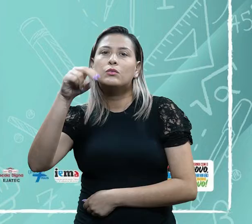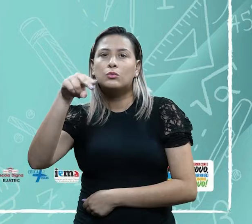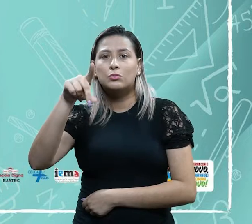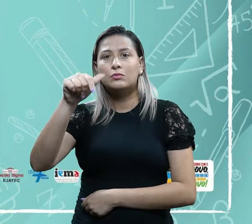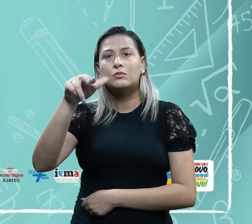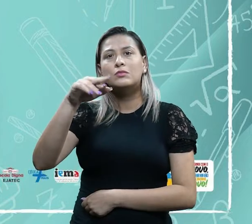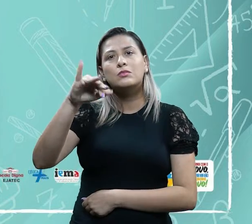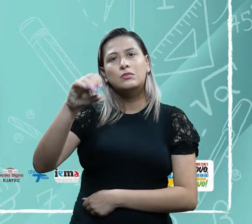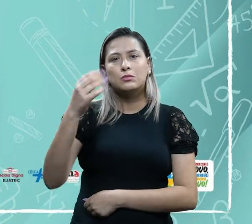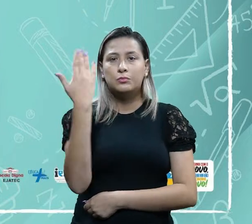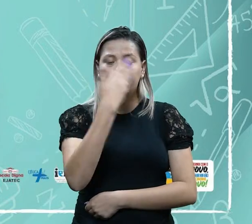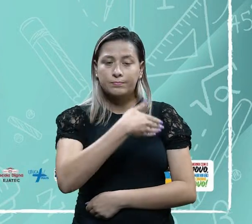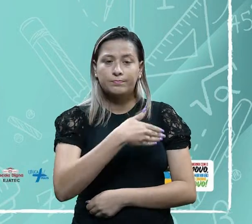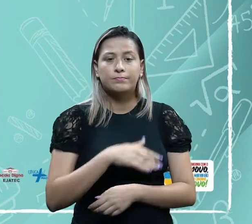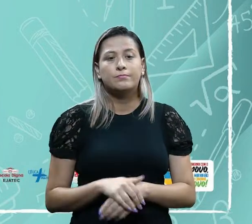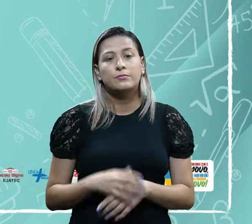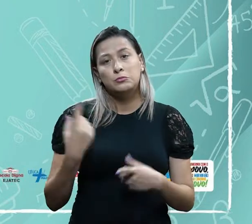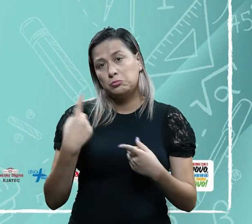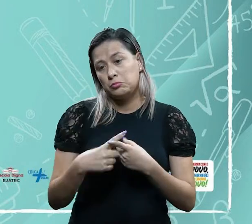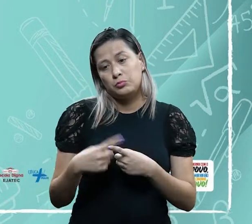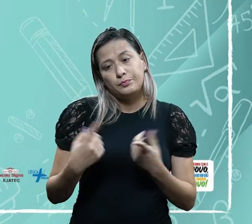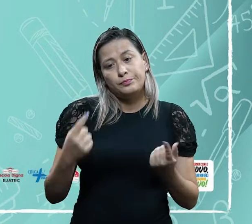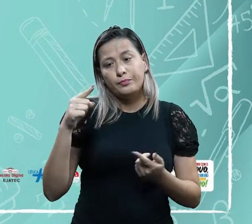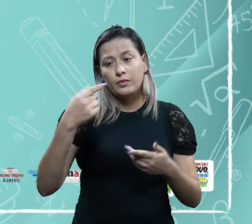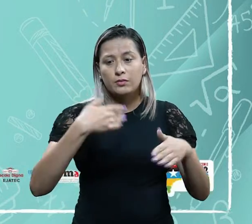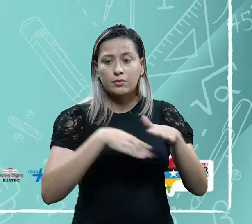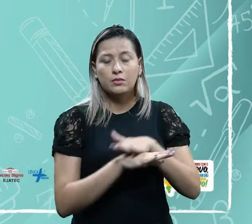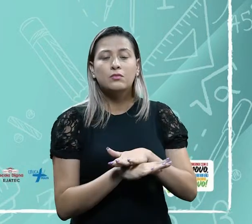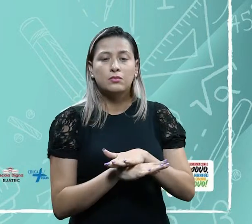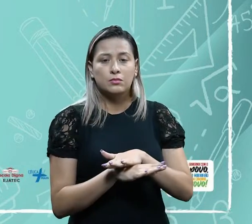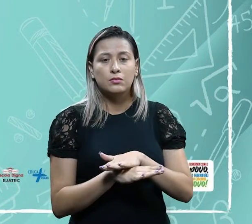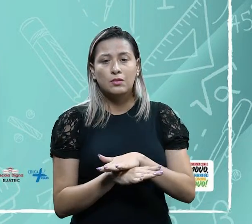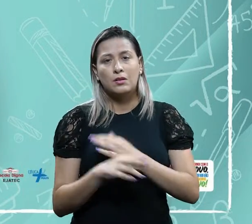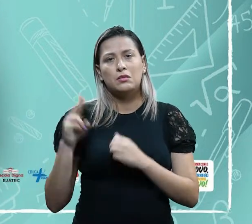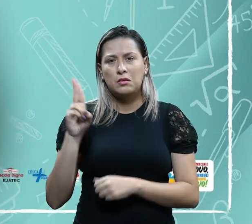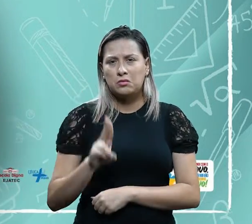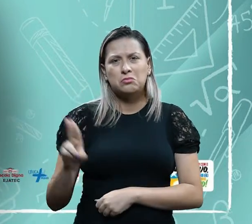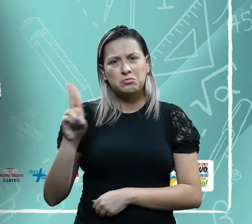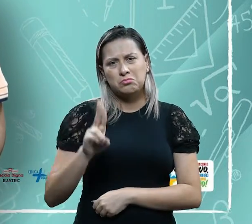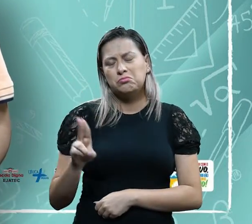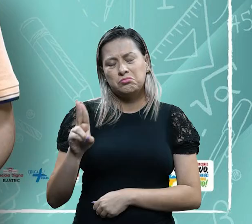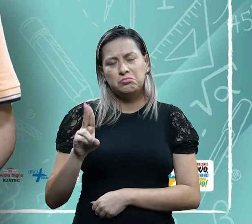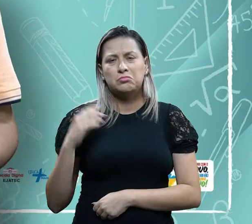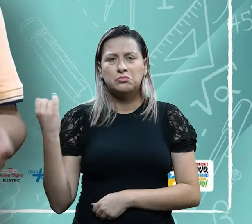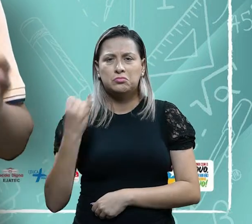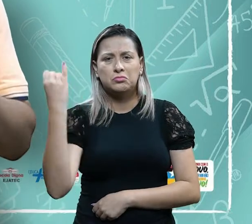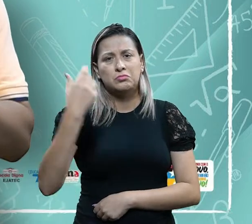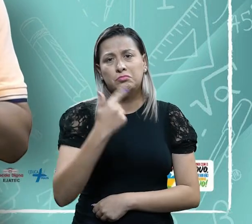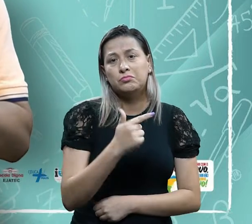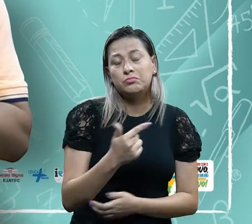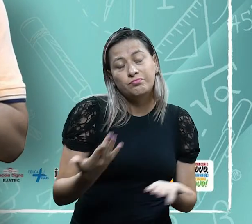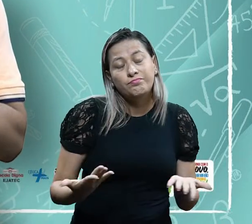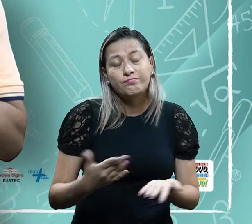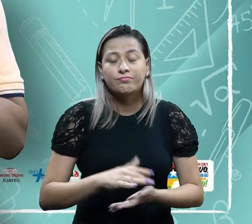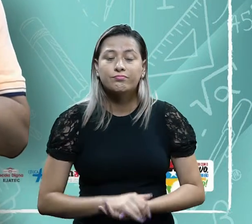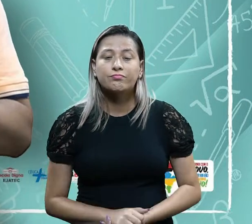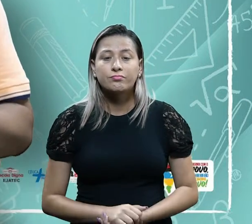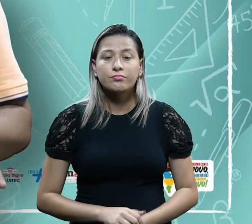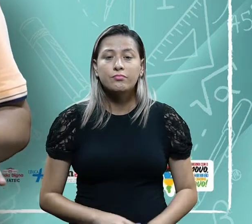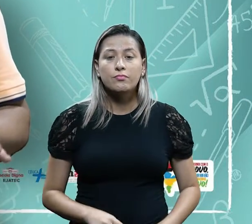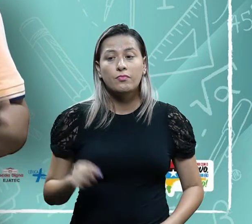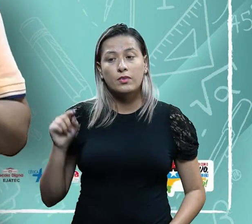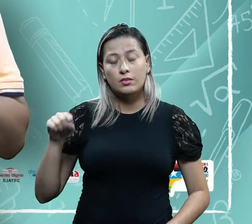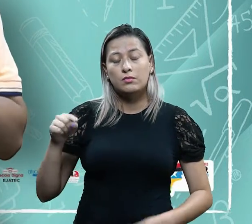né, comprovado. Até mesmo porque você não vai guardar algo que não venha a ter utilidade. Então, esse arquivo